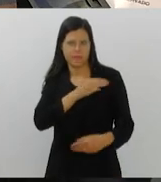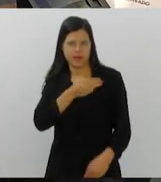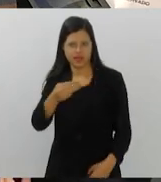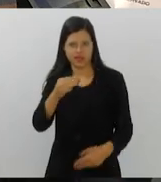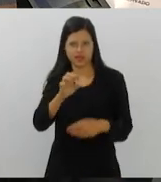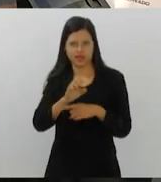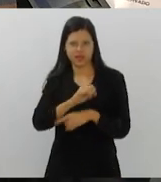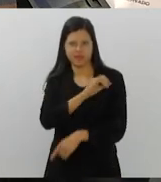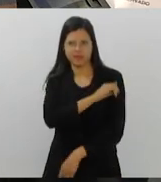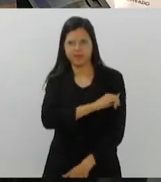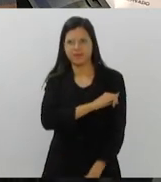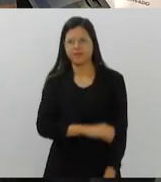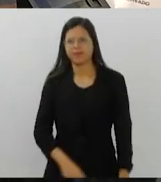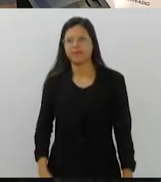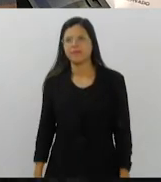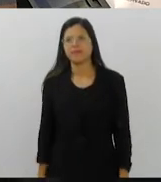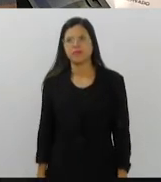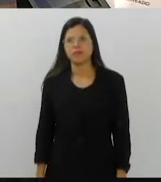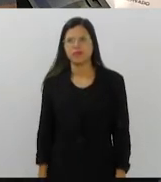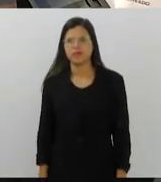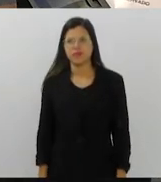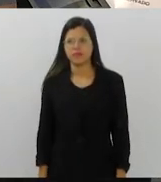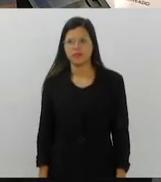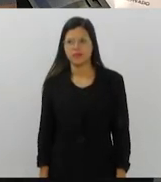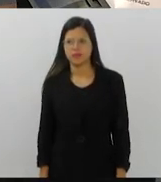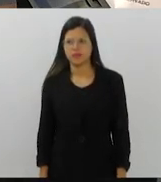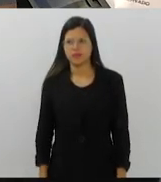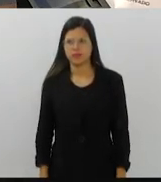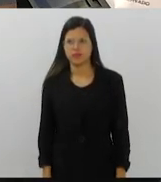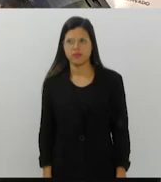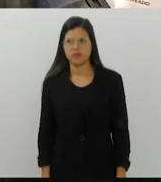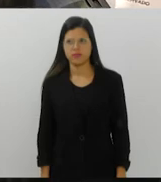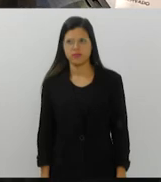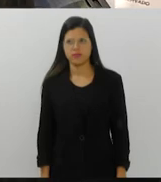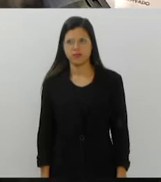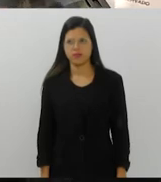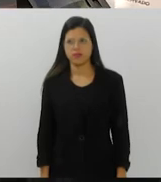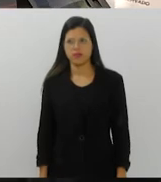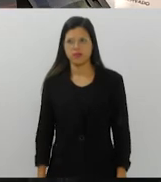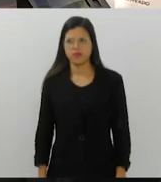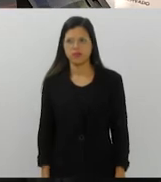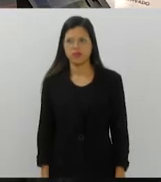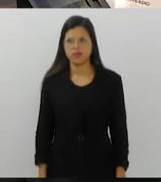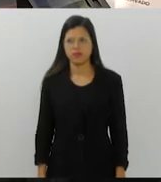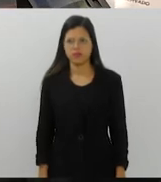Cadê o Roberto? Cadê o Roberto? Foi abduzido? Ah, não, está ali.